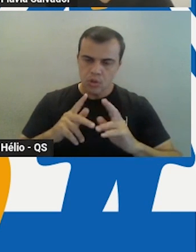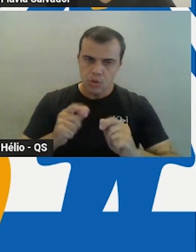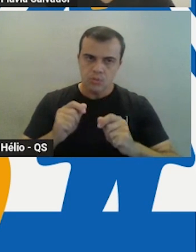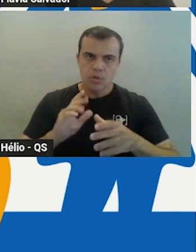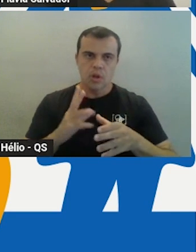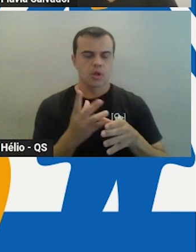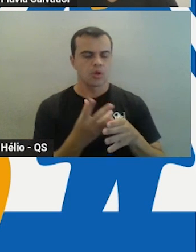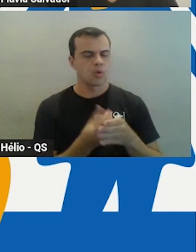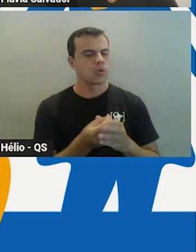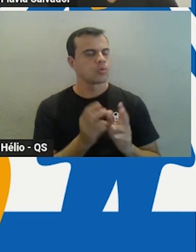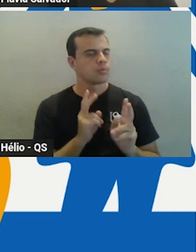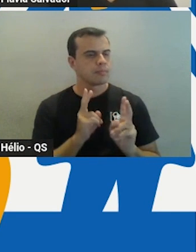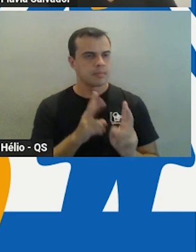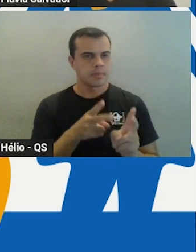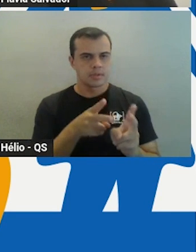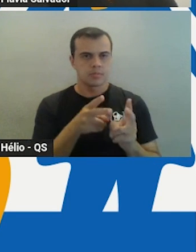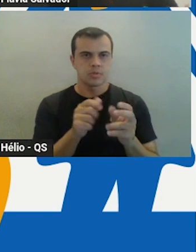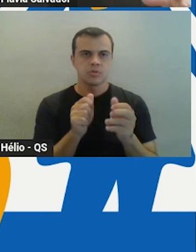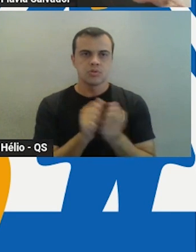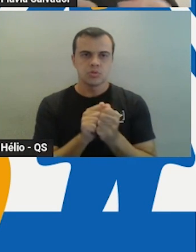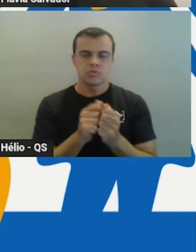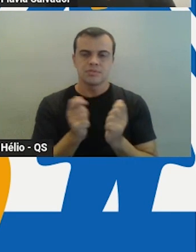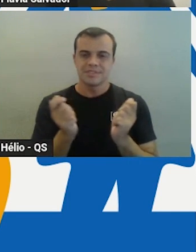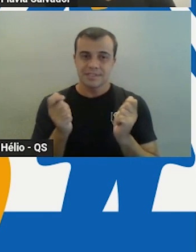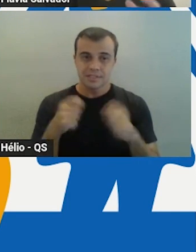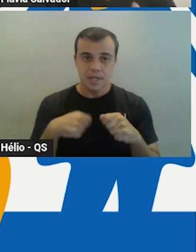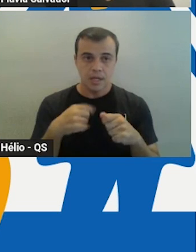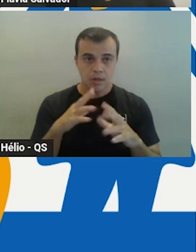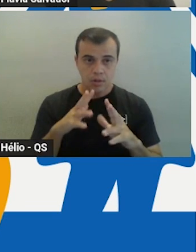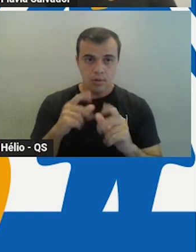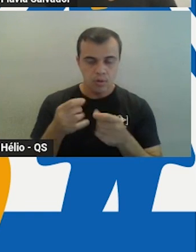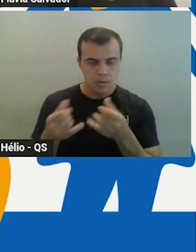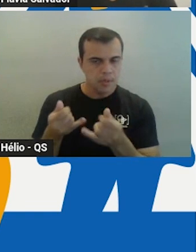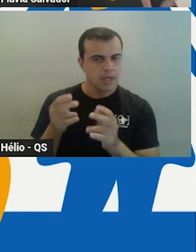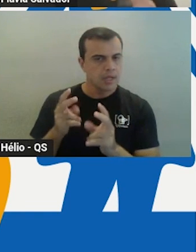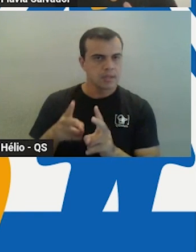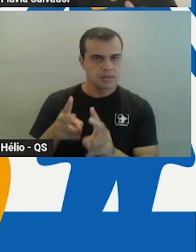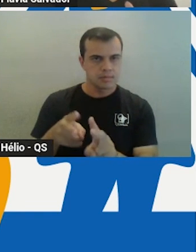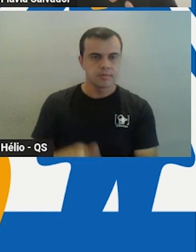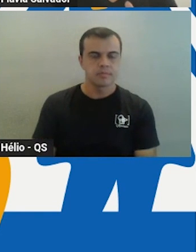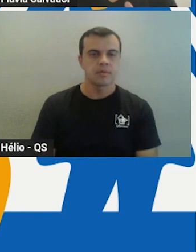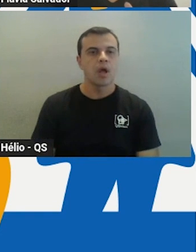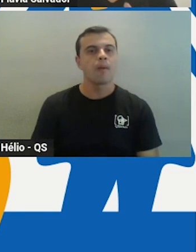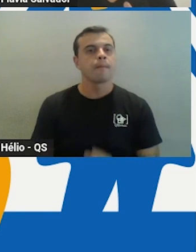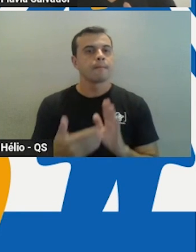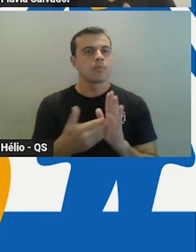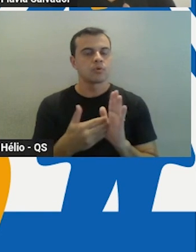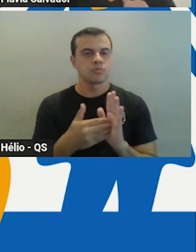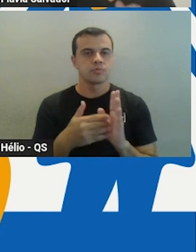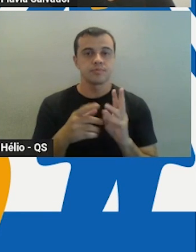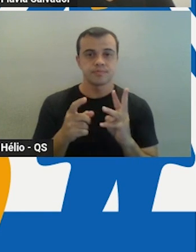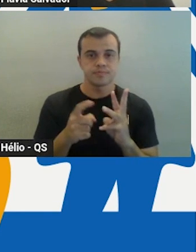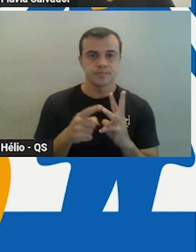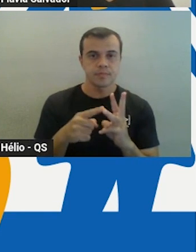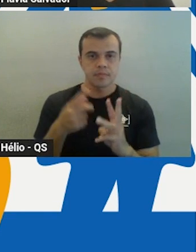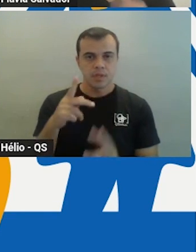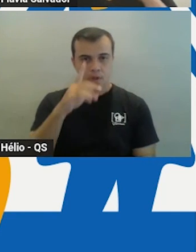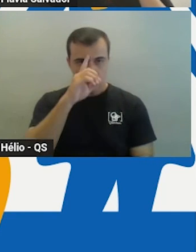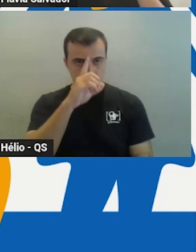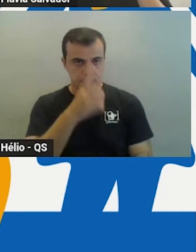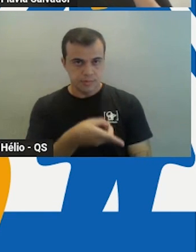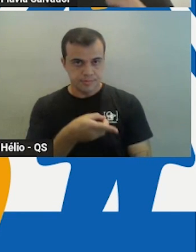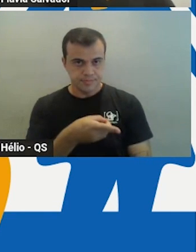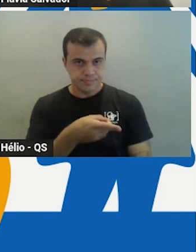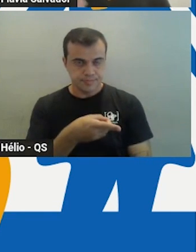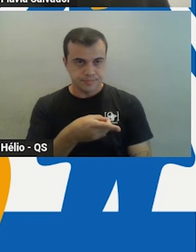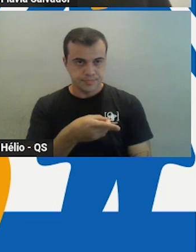incluído da mesma maneira e que todo mundo brinque da mesma maneira. E por último, seu mestre mandou.